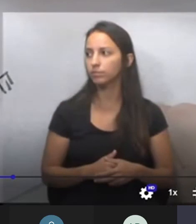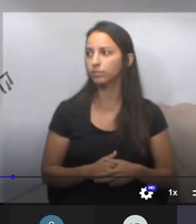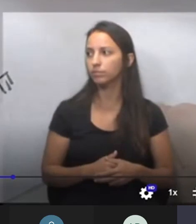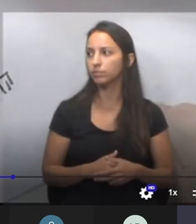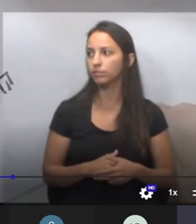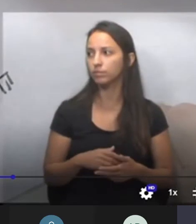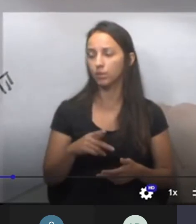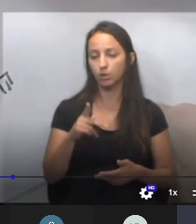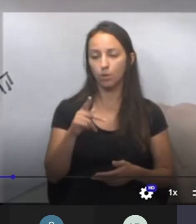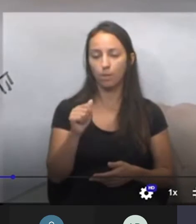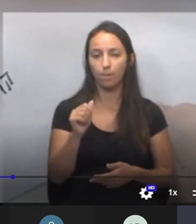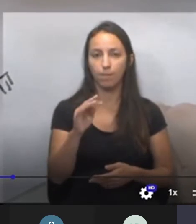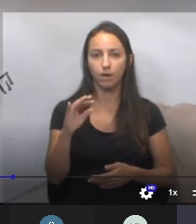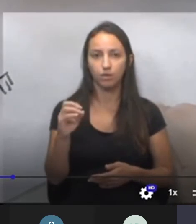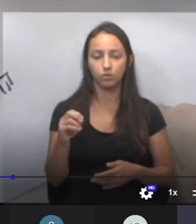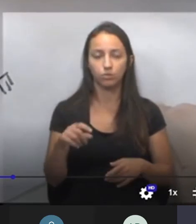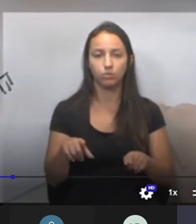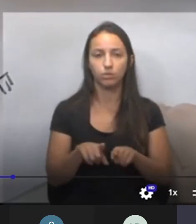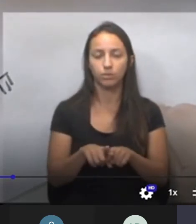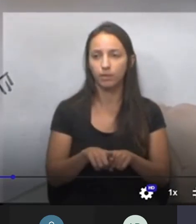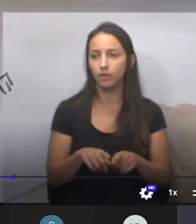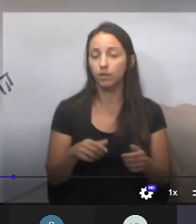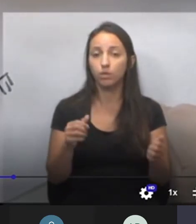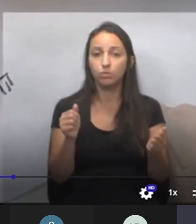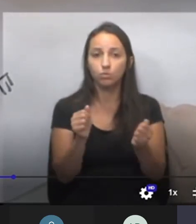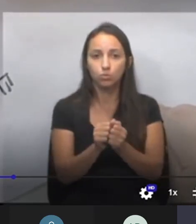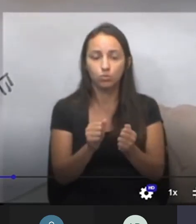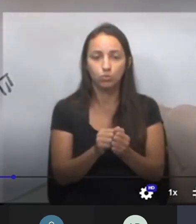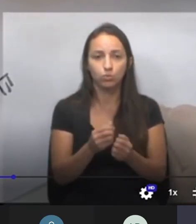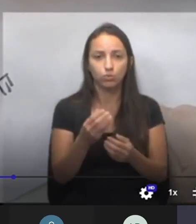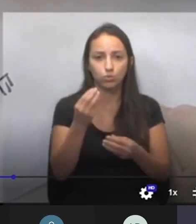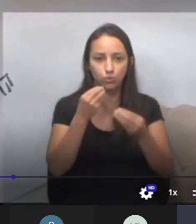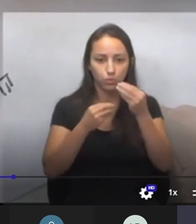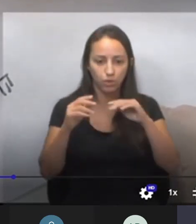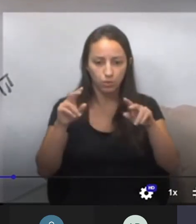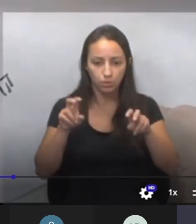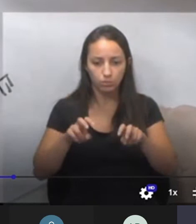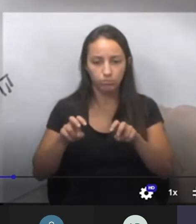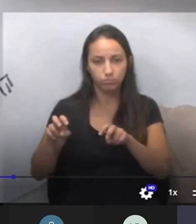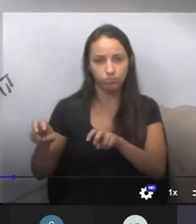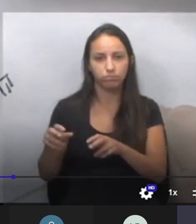e o pátio coberto com o refeitório.